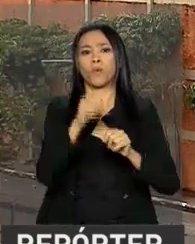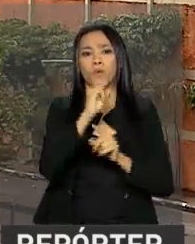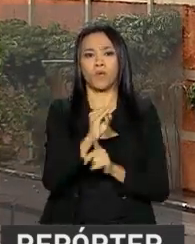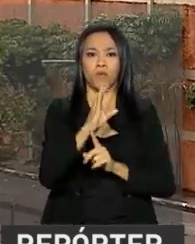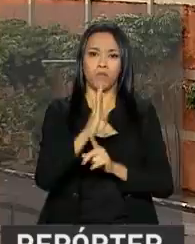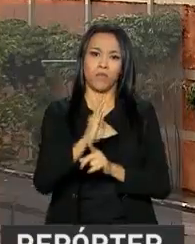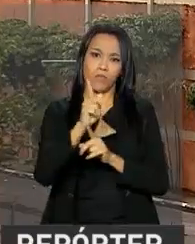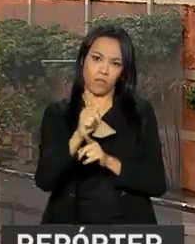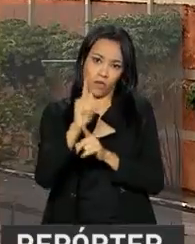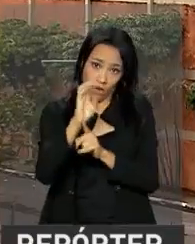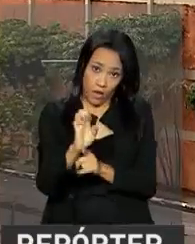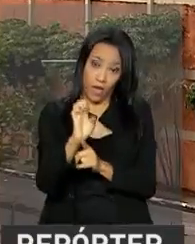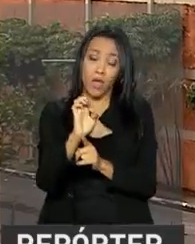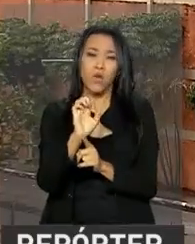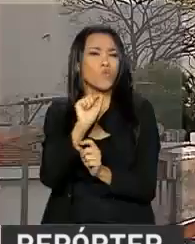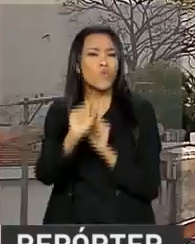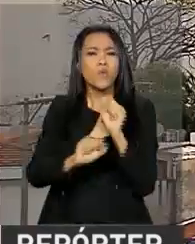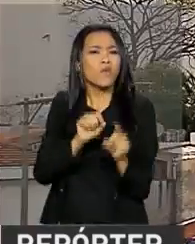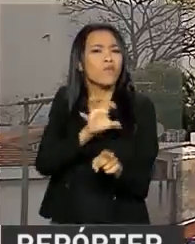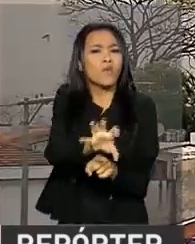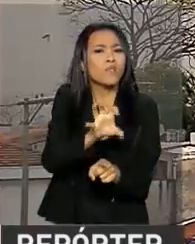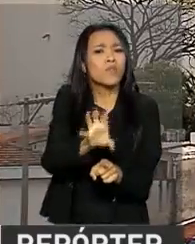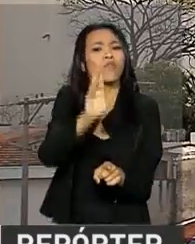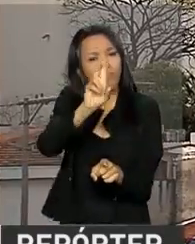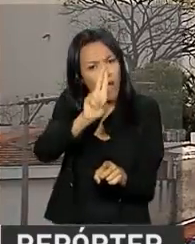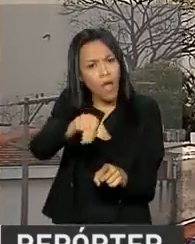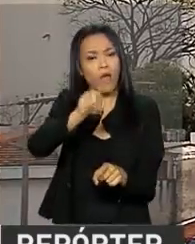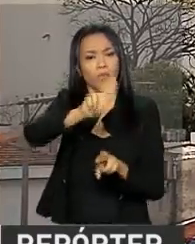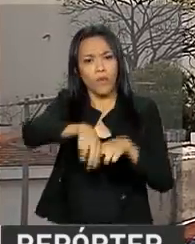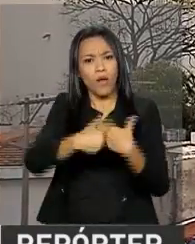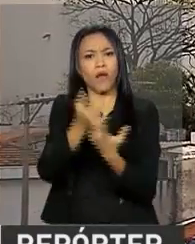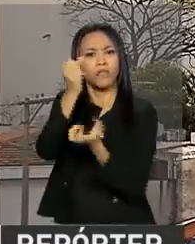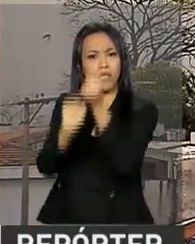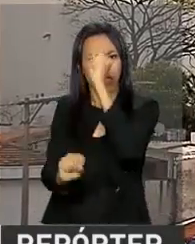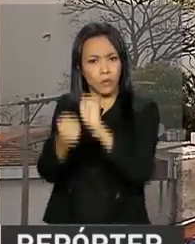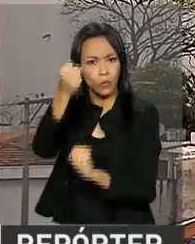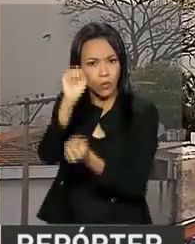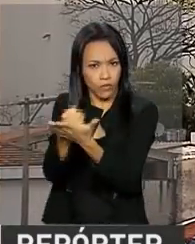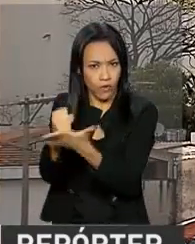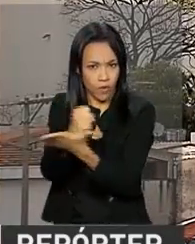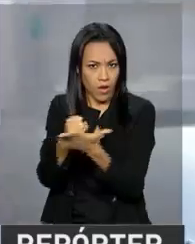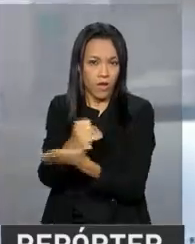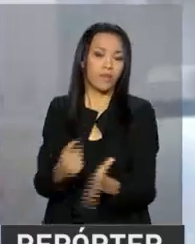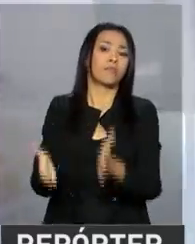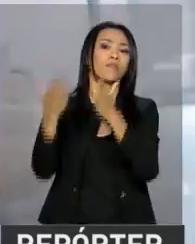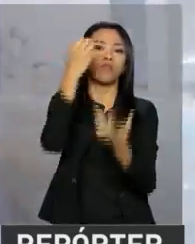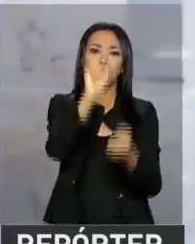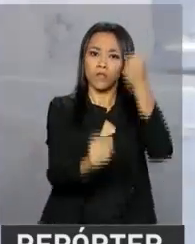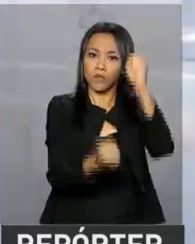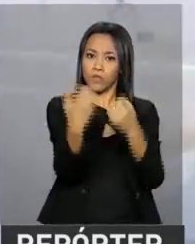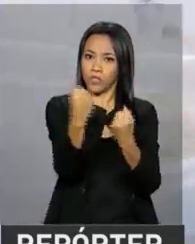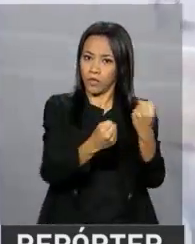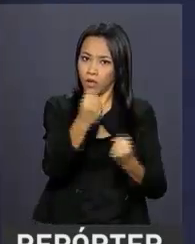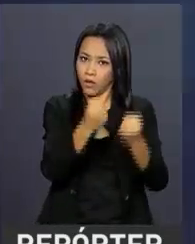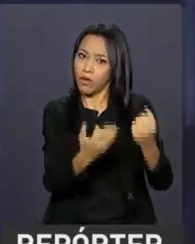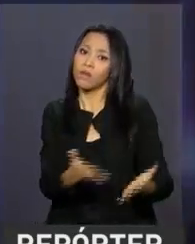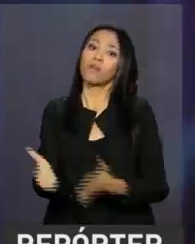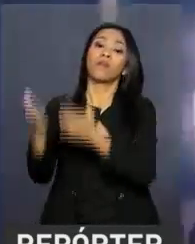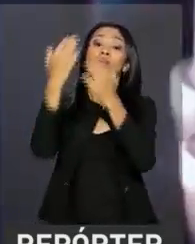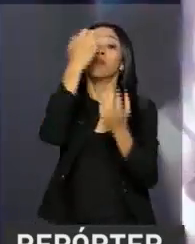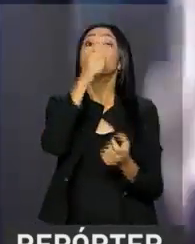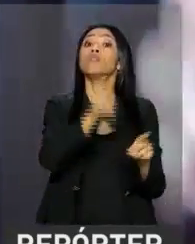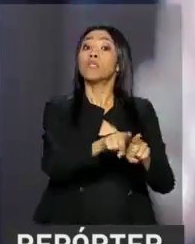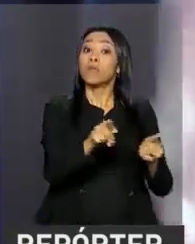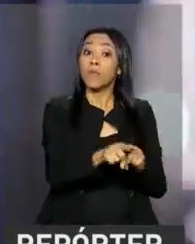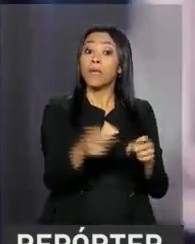principais influências positivas vieram das indústrias de produtos farmacêuticos, veículos automotores e também